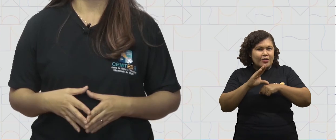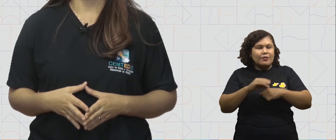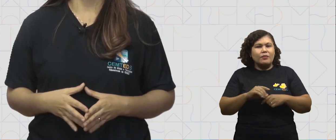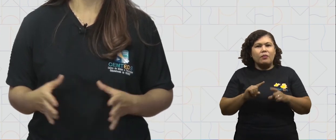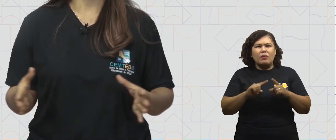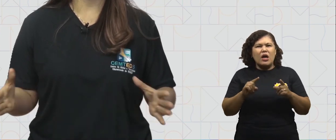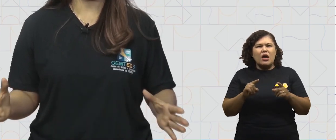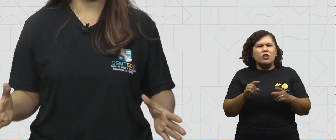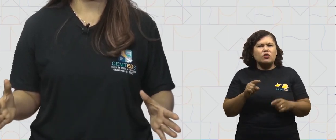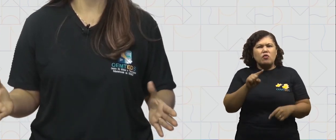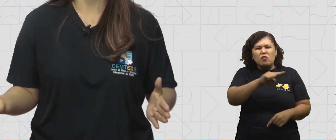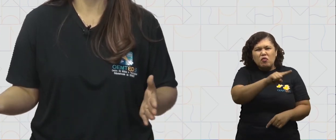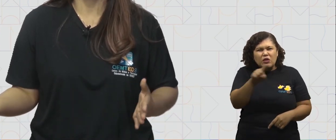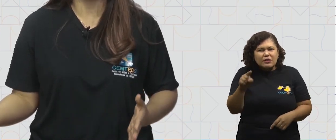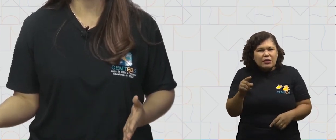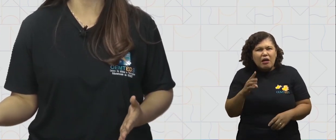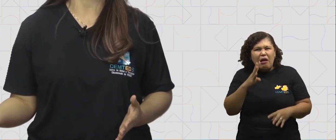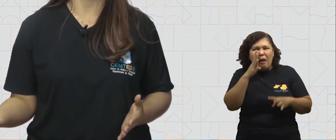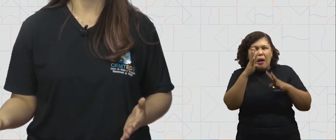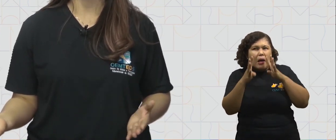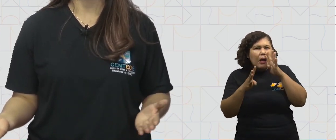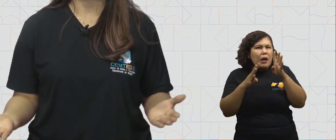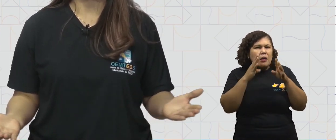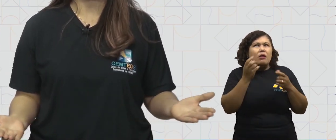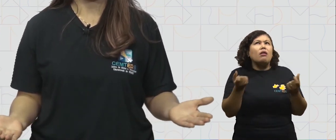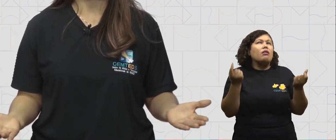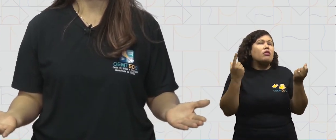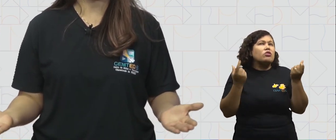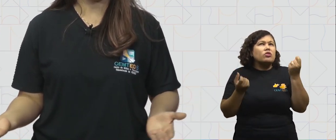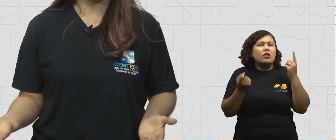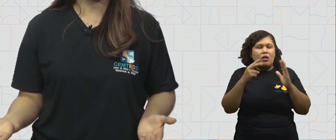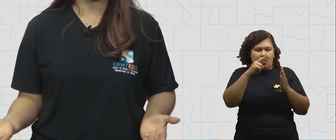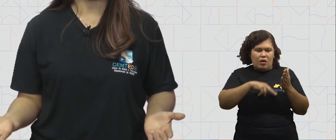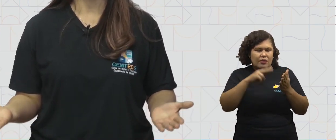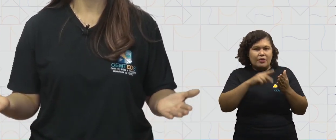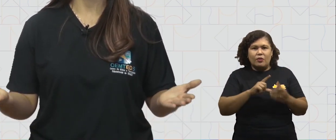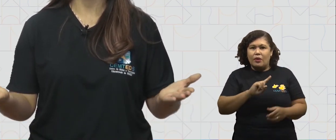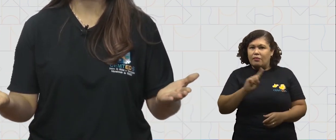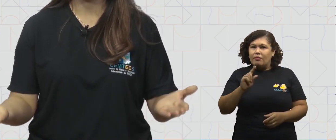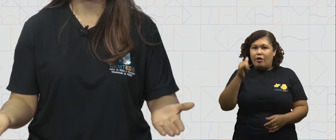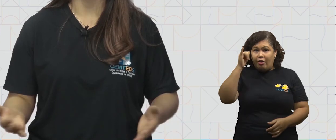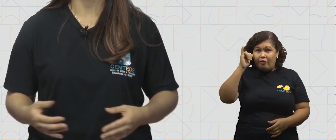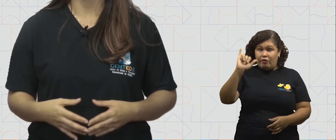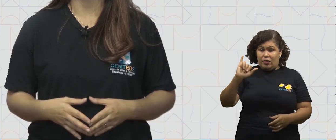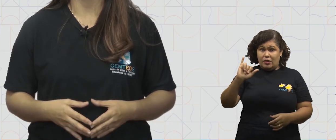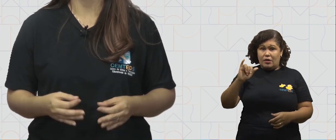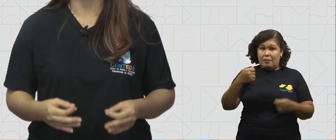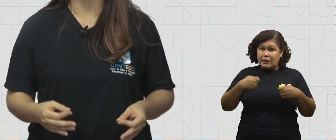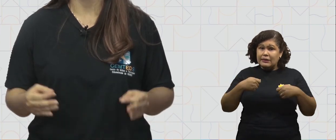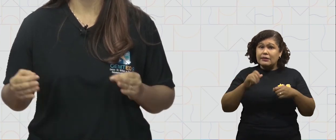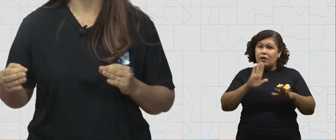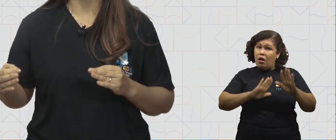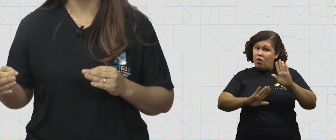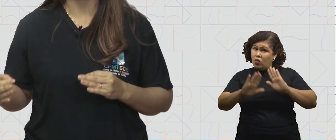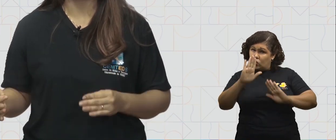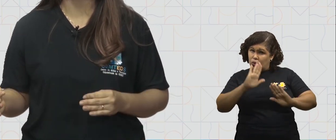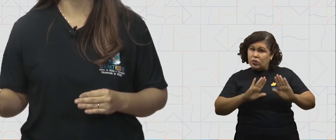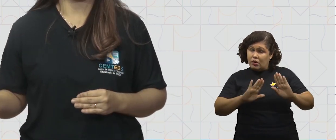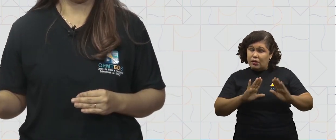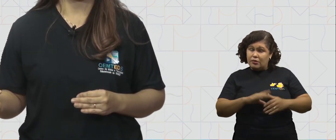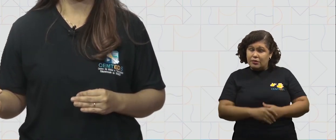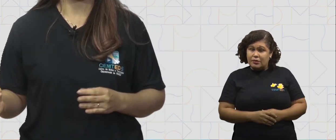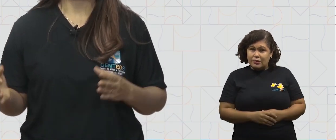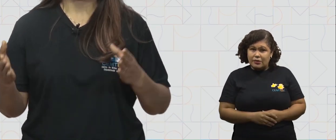enquanto lê, afinal, são muitas informações que recebemos de um texto, é necessário que você tome